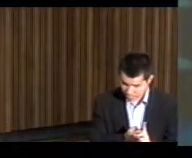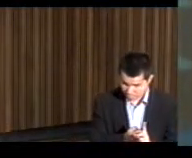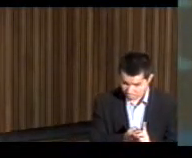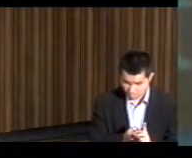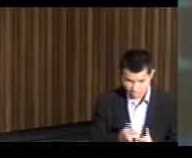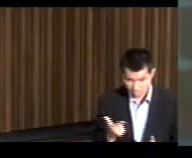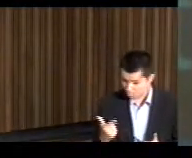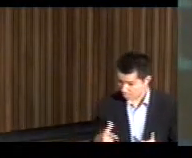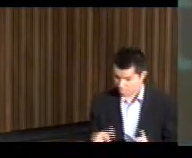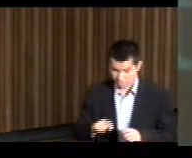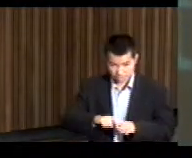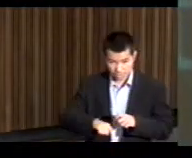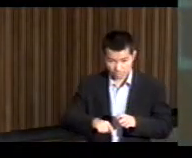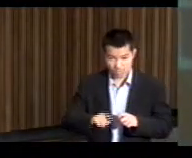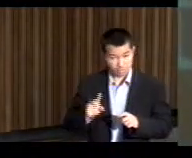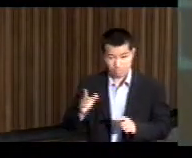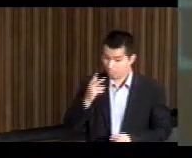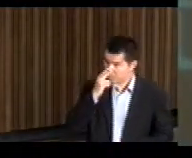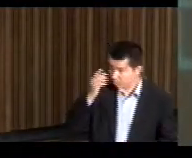homem durma com ela.